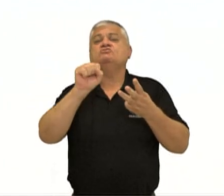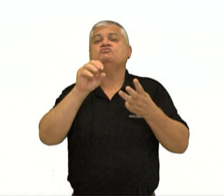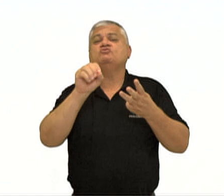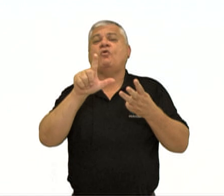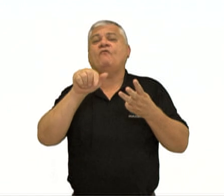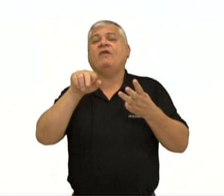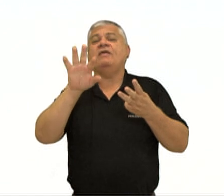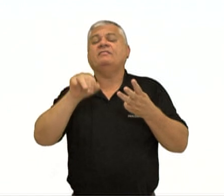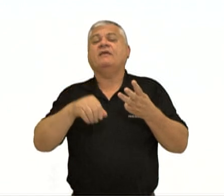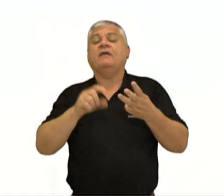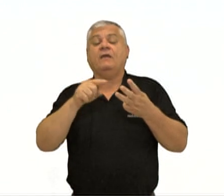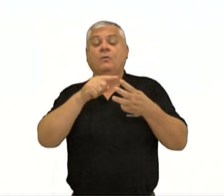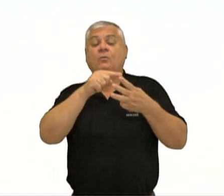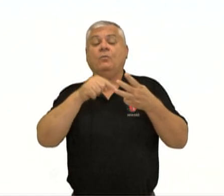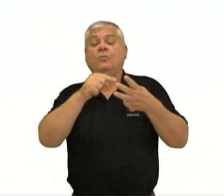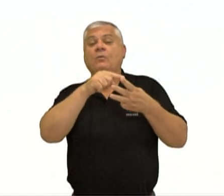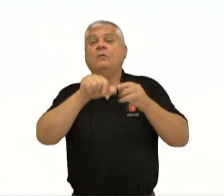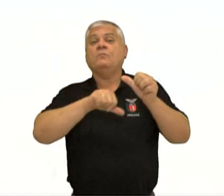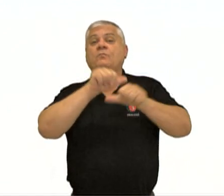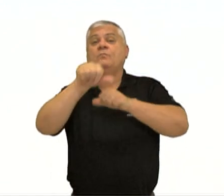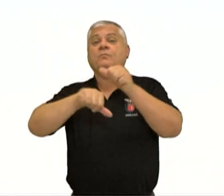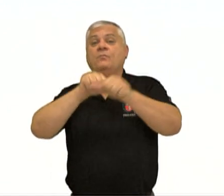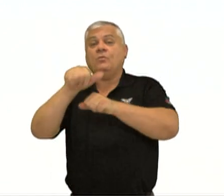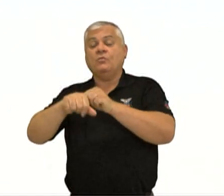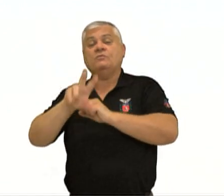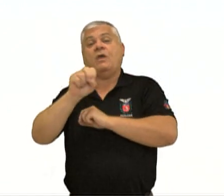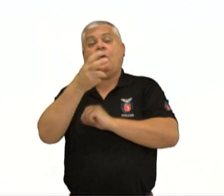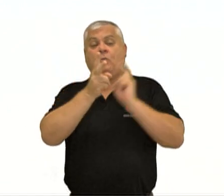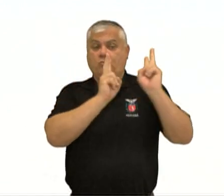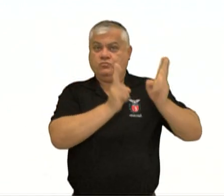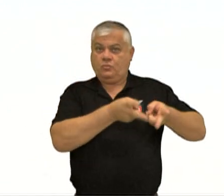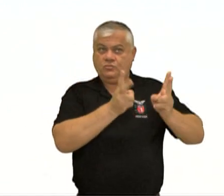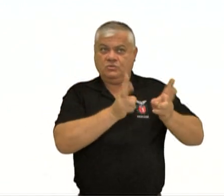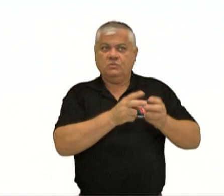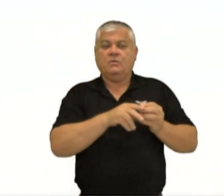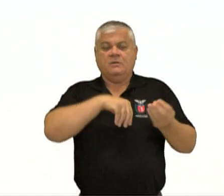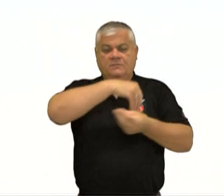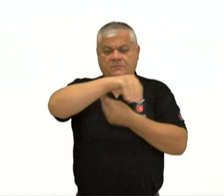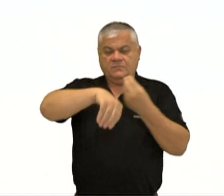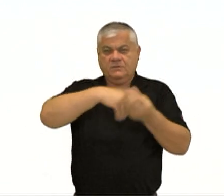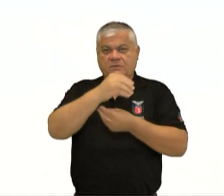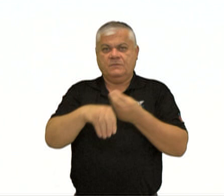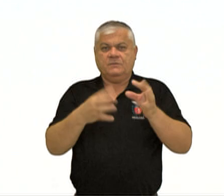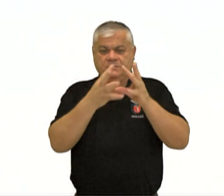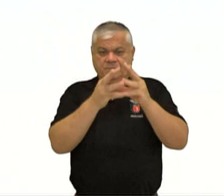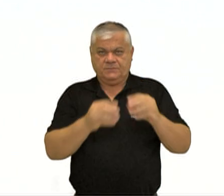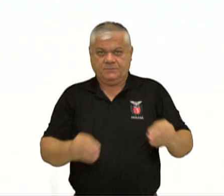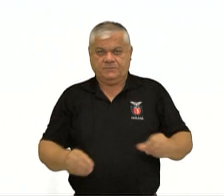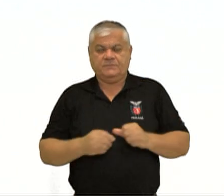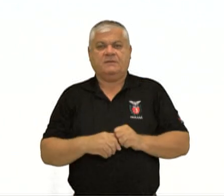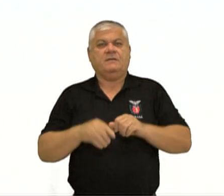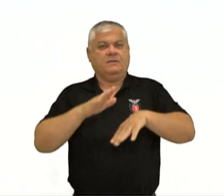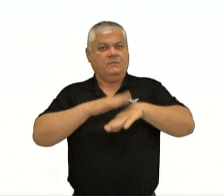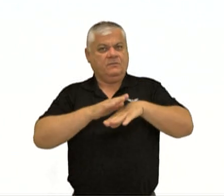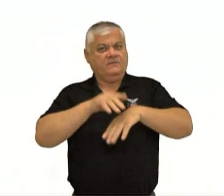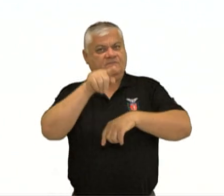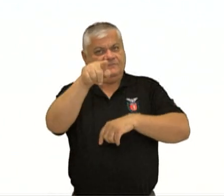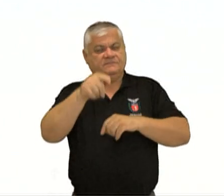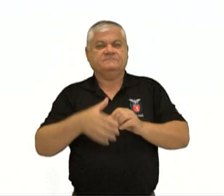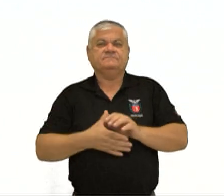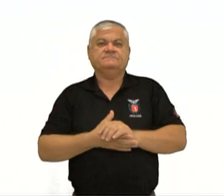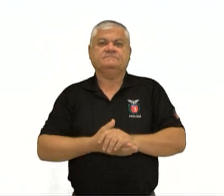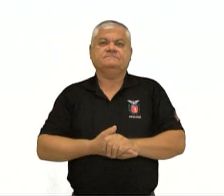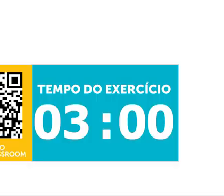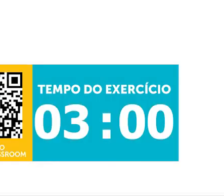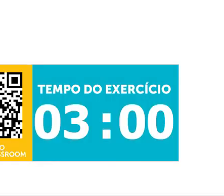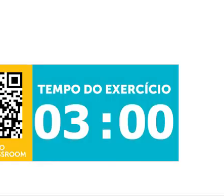dessas grandezas se alteram e quais permanecem as mesmas quando eu faço a diluição de uma solução? Agora é com vocês.